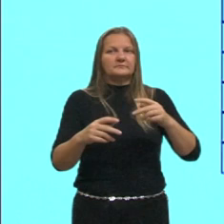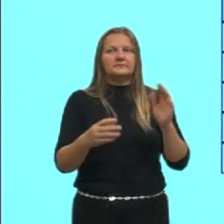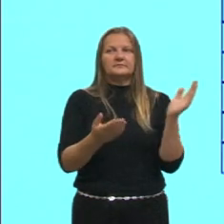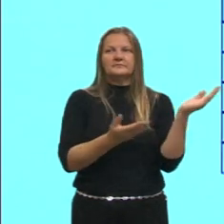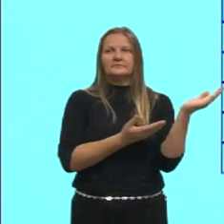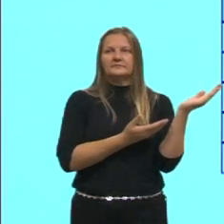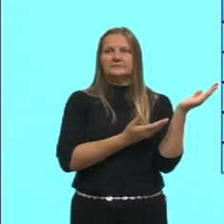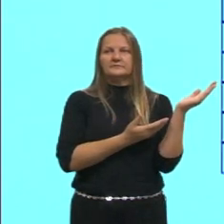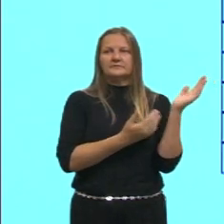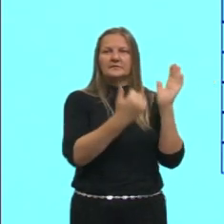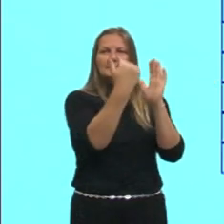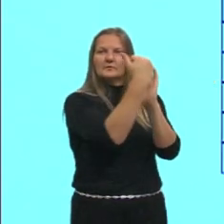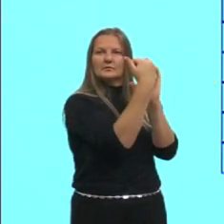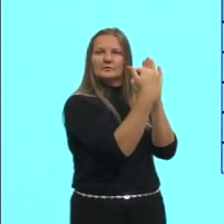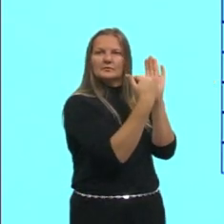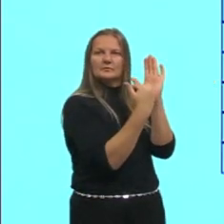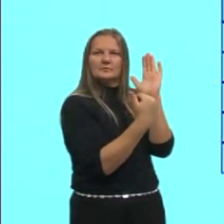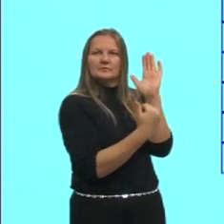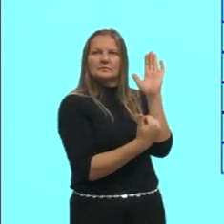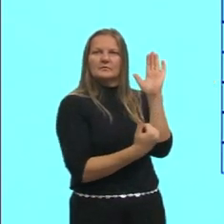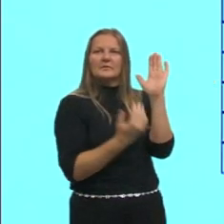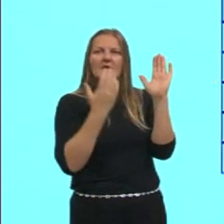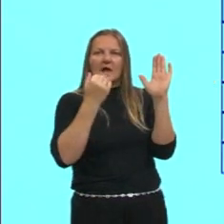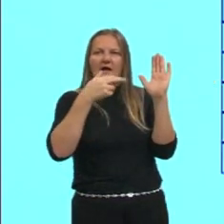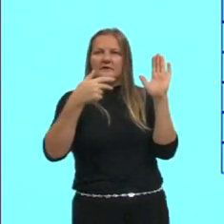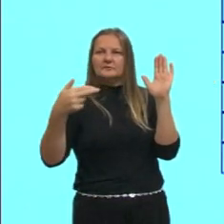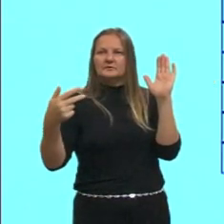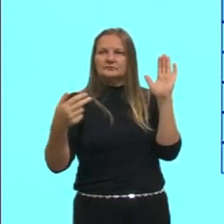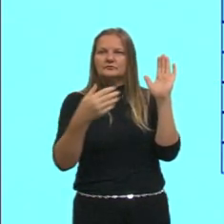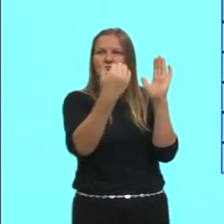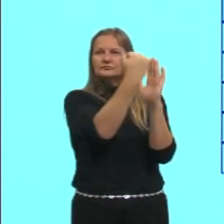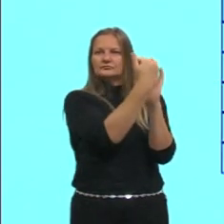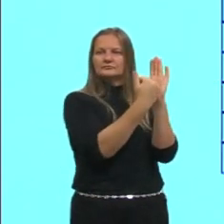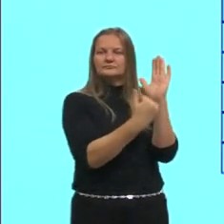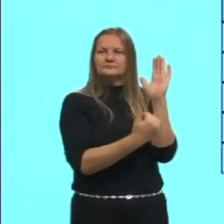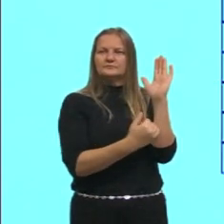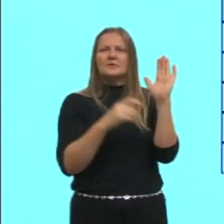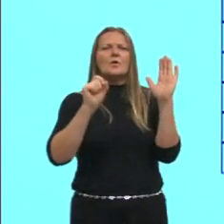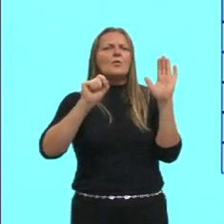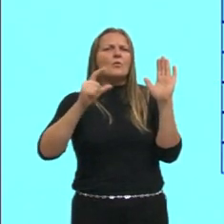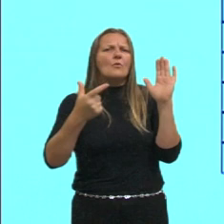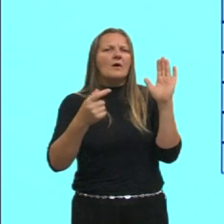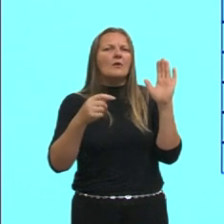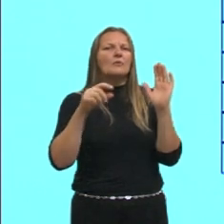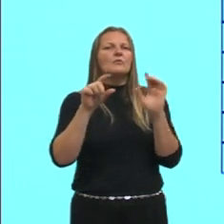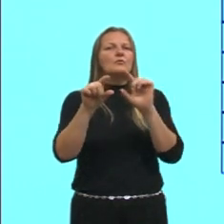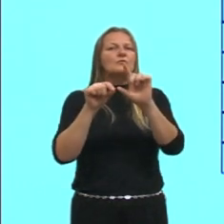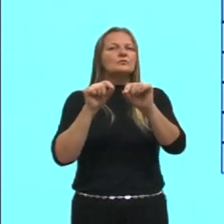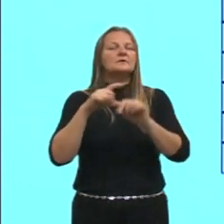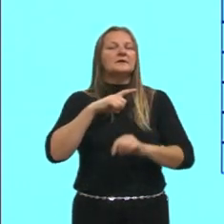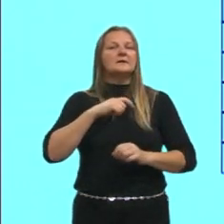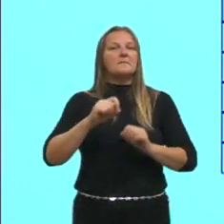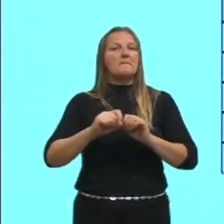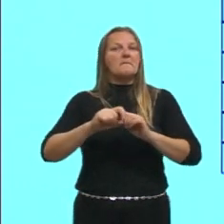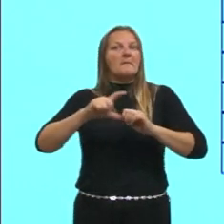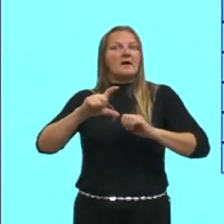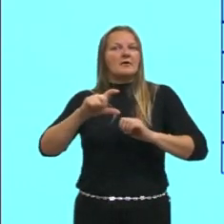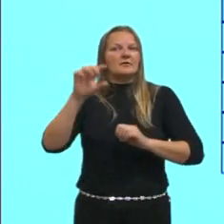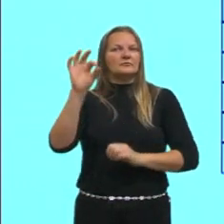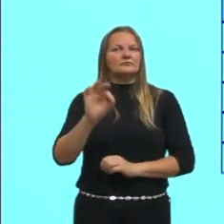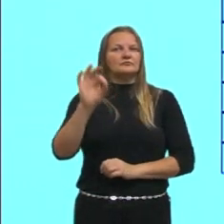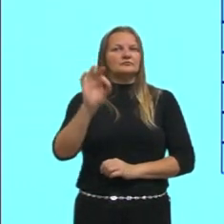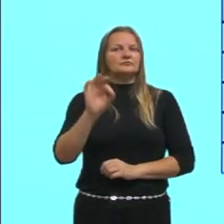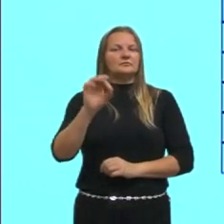que analisar destes alimentos aí entra a interpretação de quadros e figuras Quais qual deles tem o maior percentual de